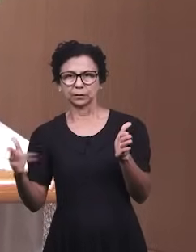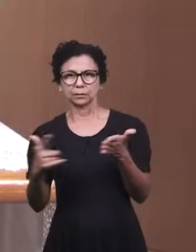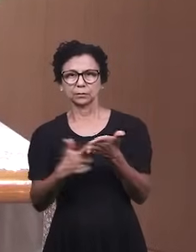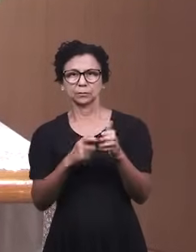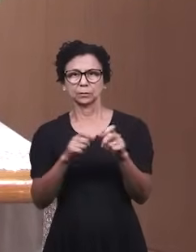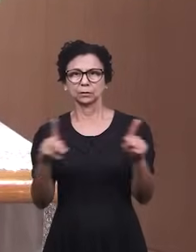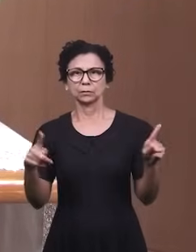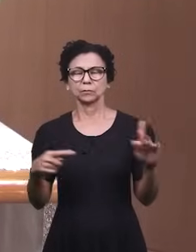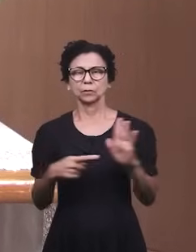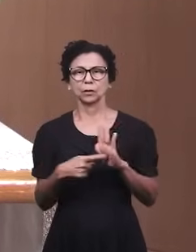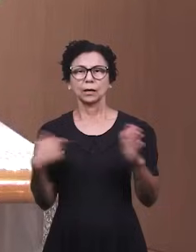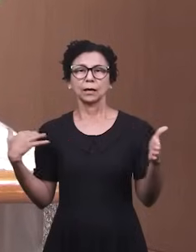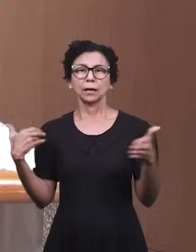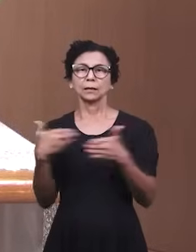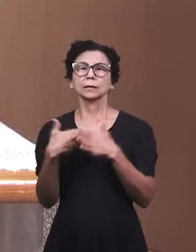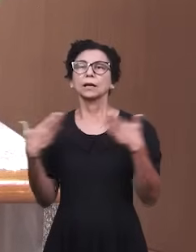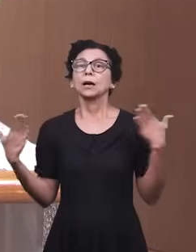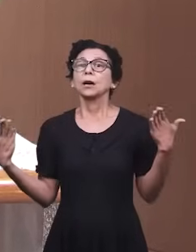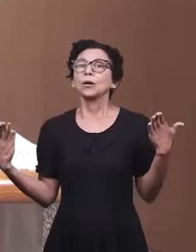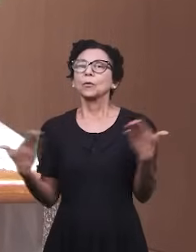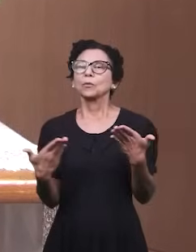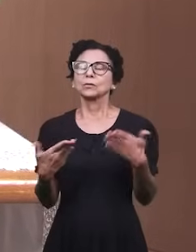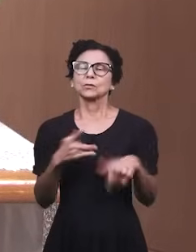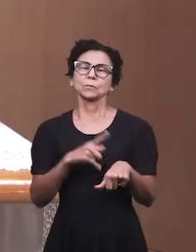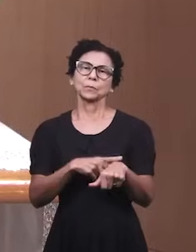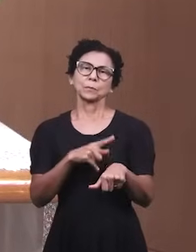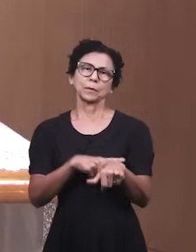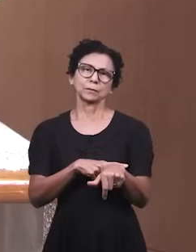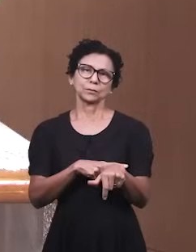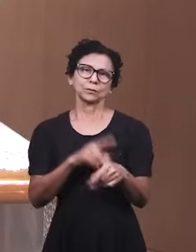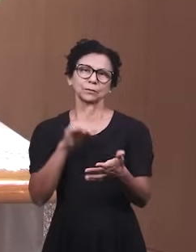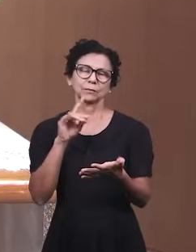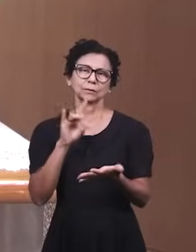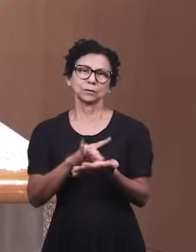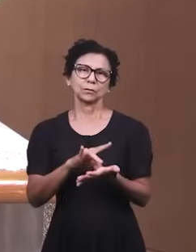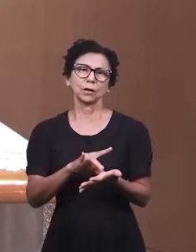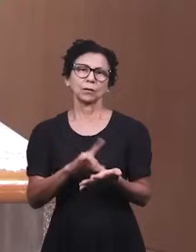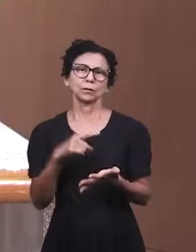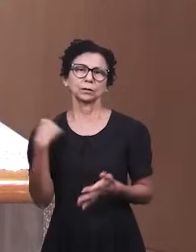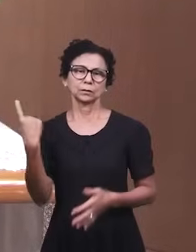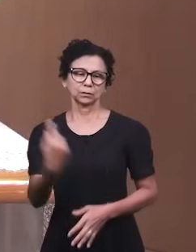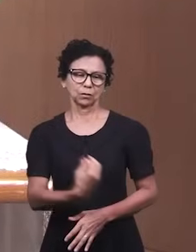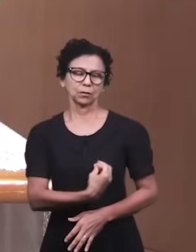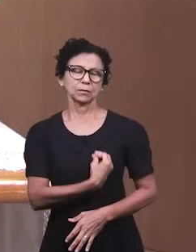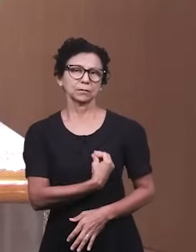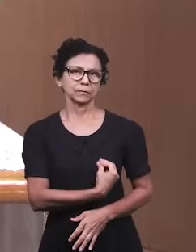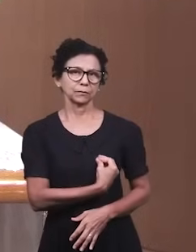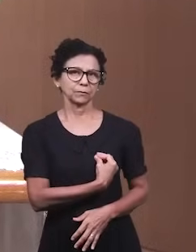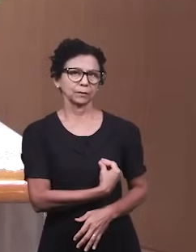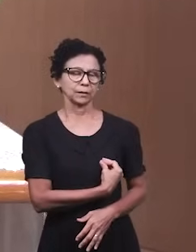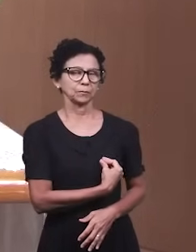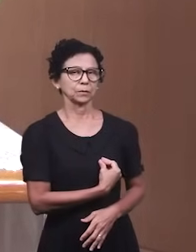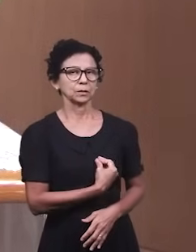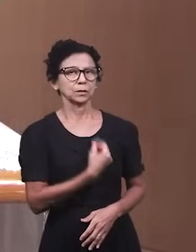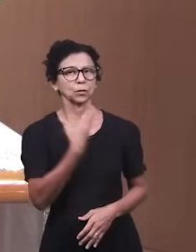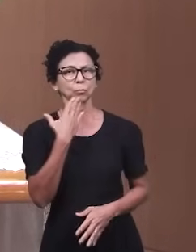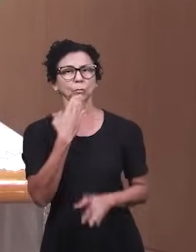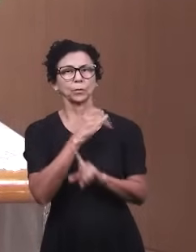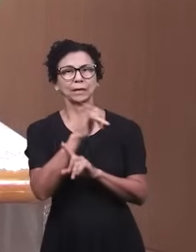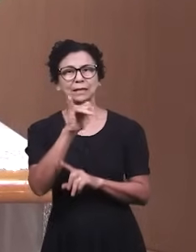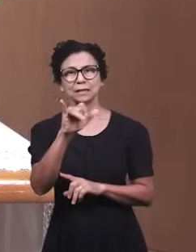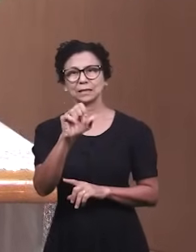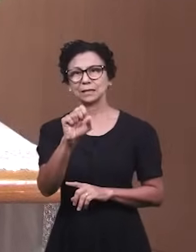até este momento que estamos vivendo. E que Isaías coloca no